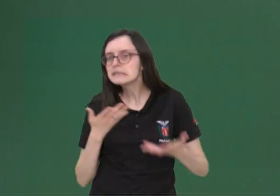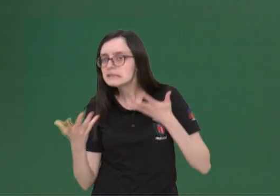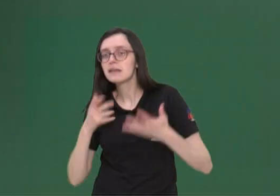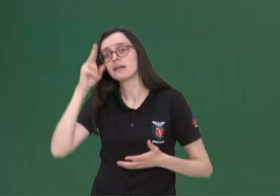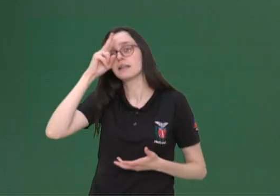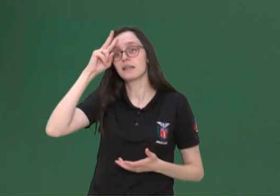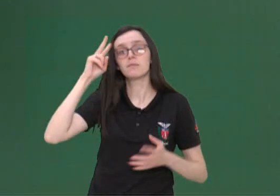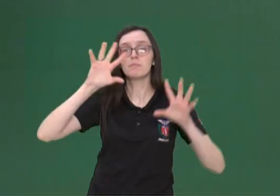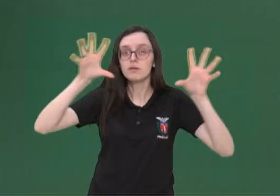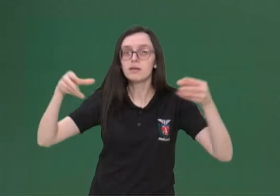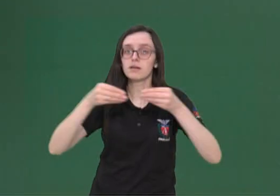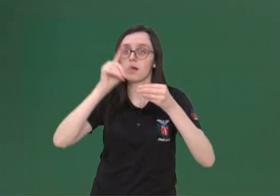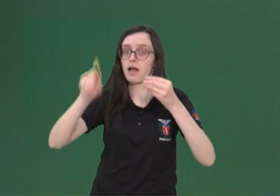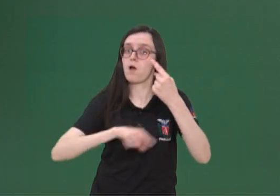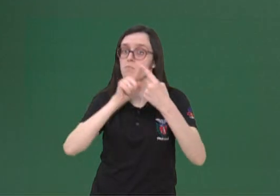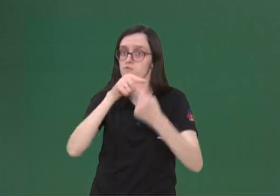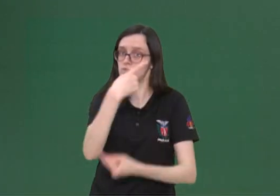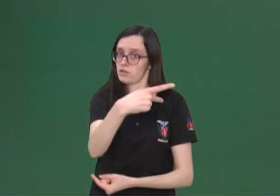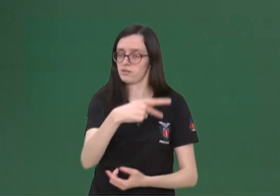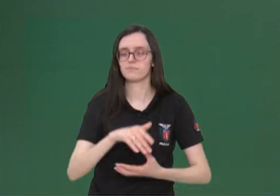Lembrem que a resenha tem esse objetivo.